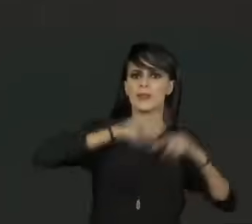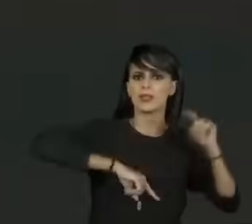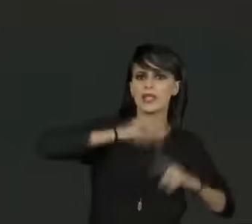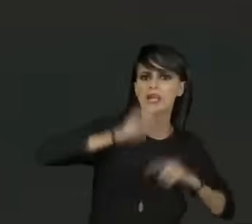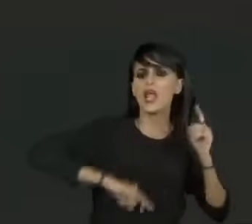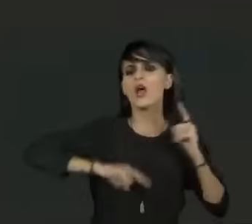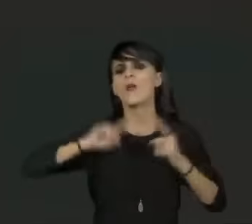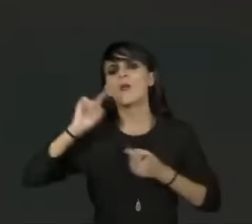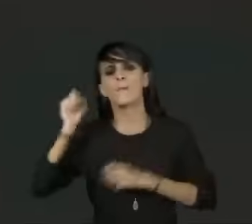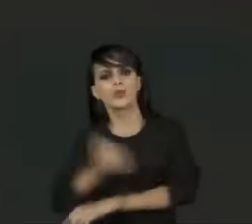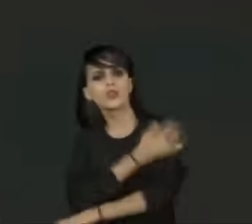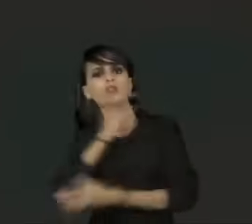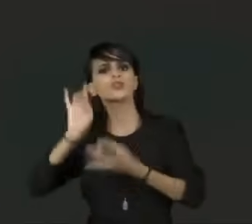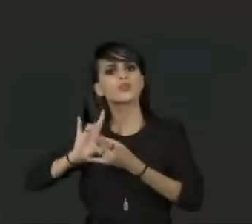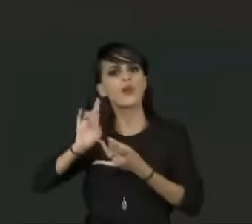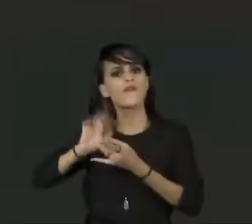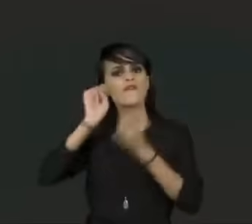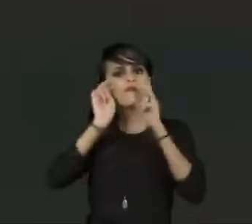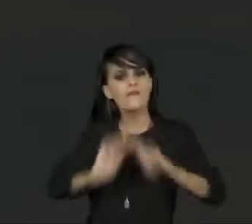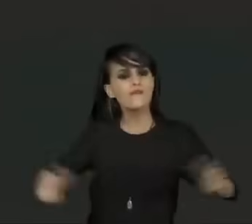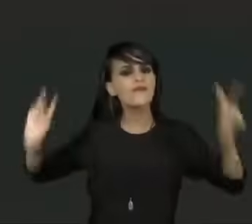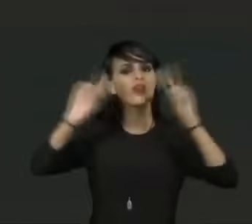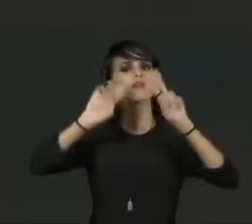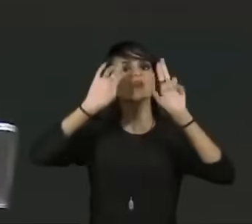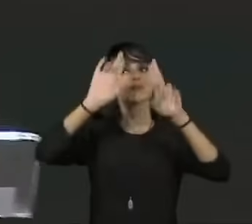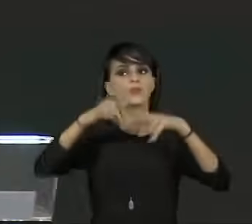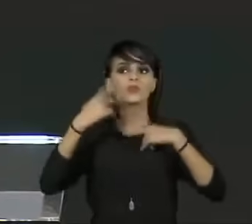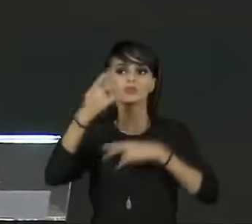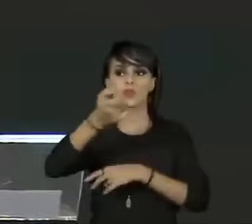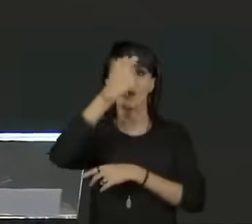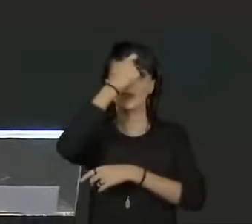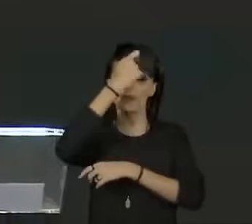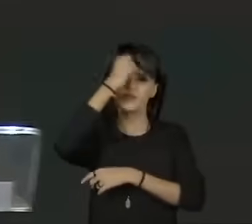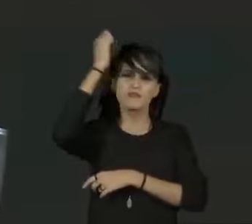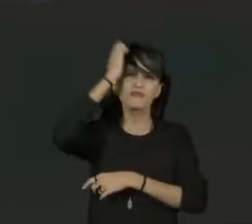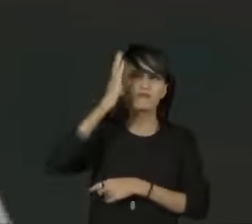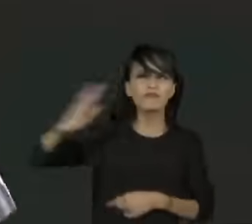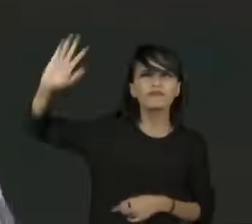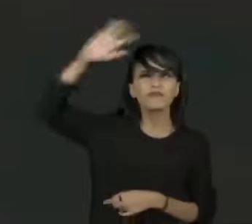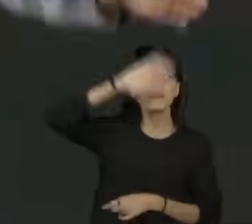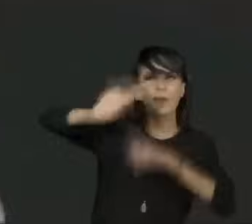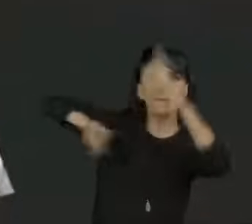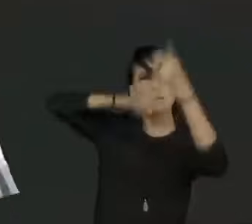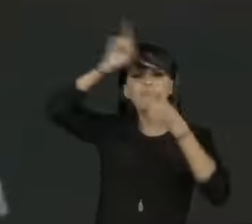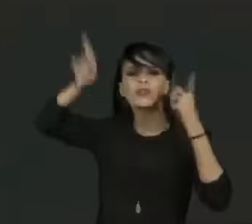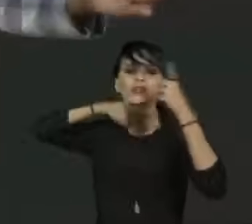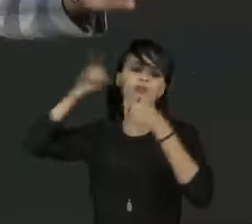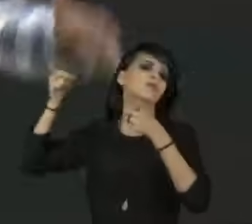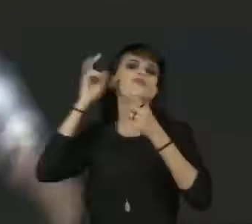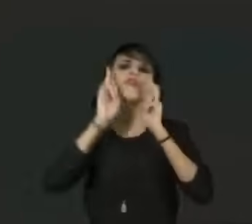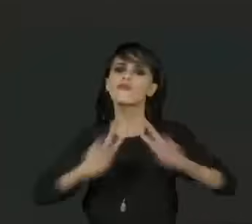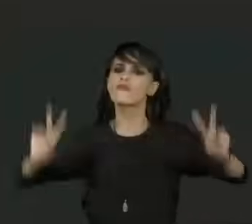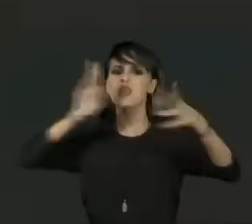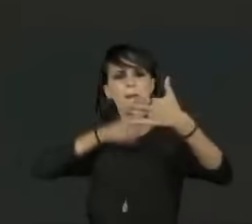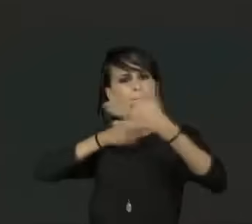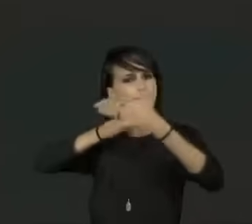na vida espiritual veja através da sua mente veja além da sua